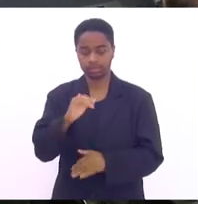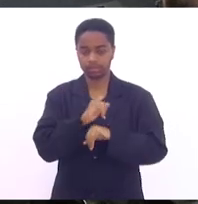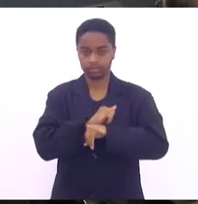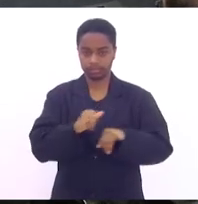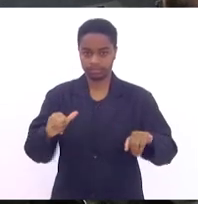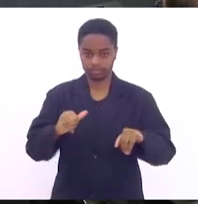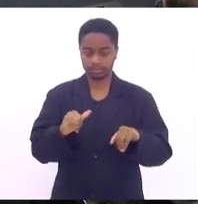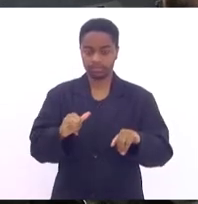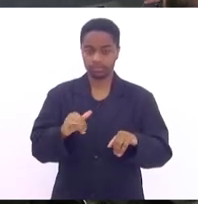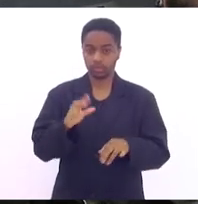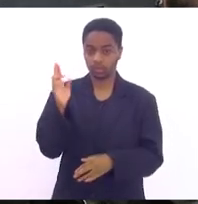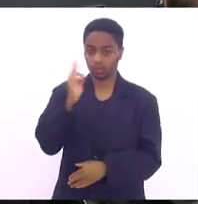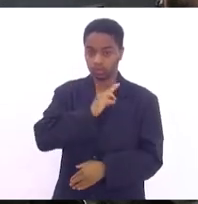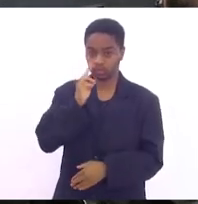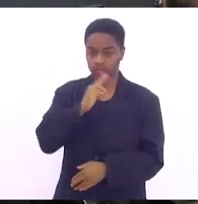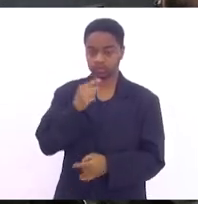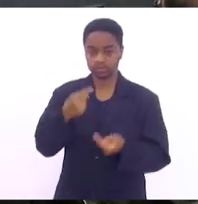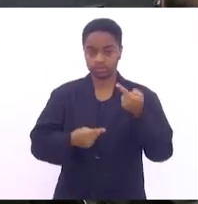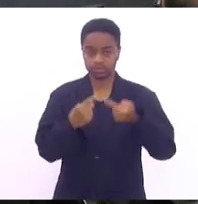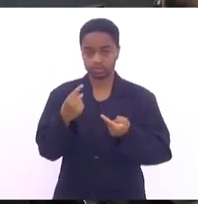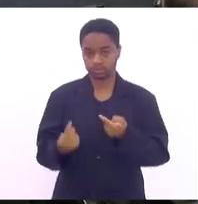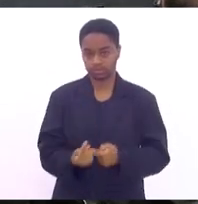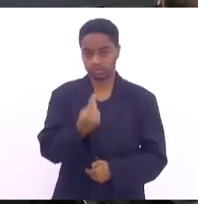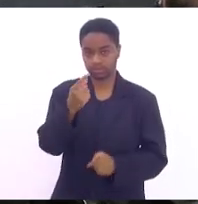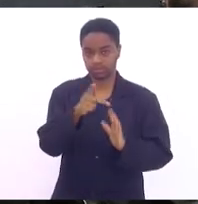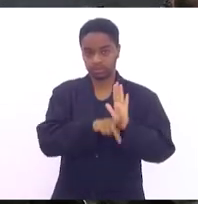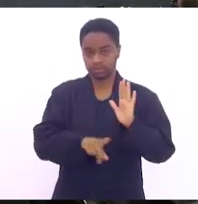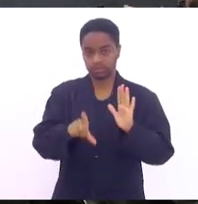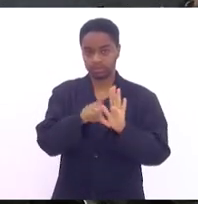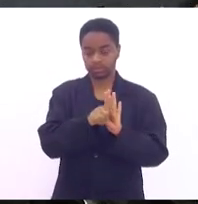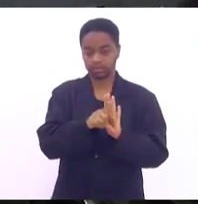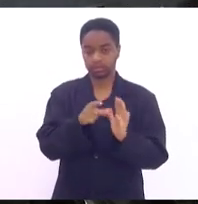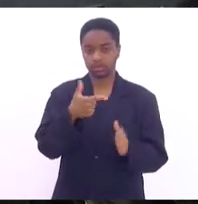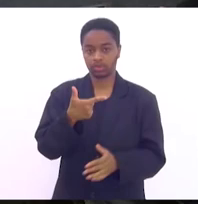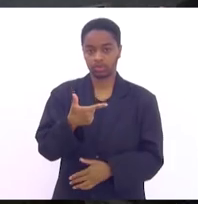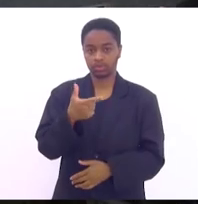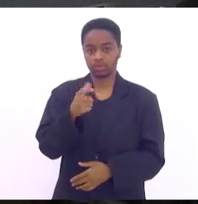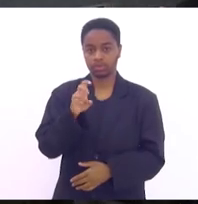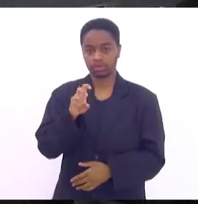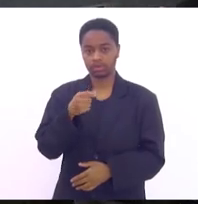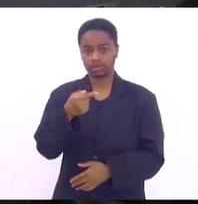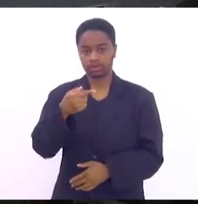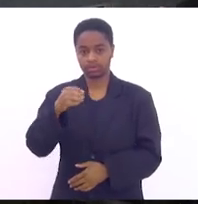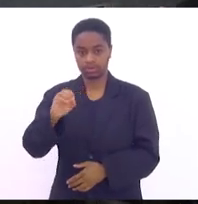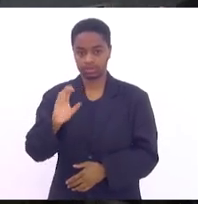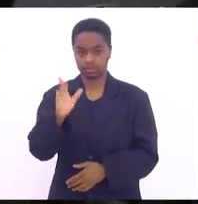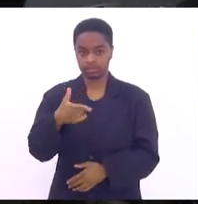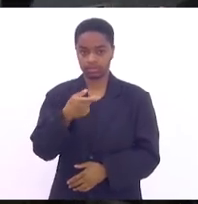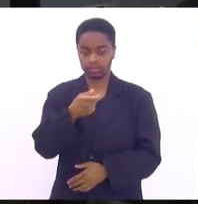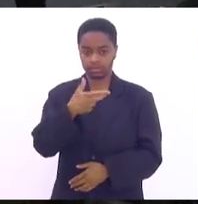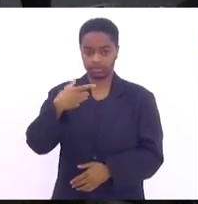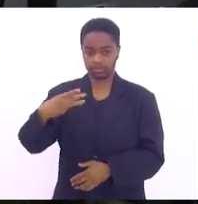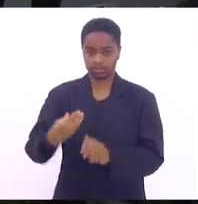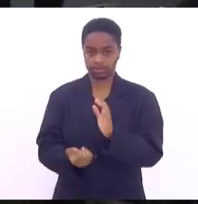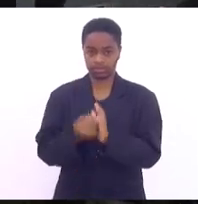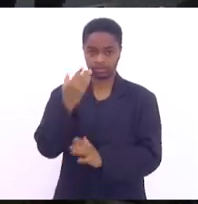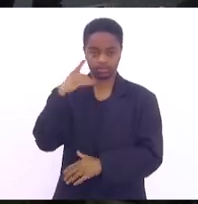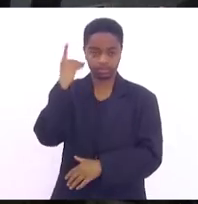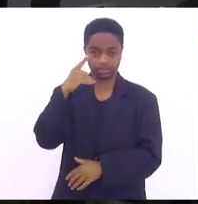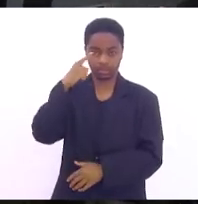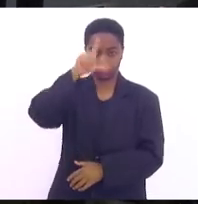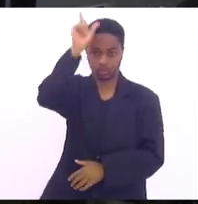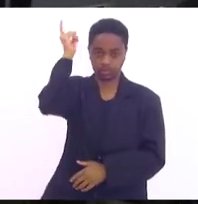Anuncio, em regime de urgência, em discussão única, projeto de lei número 2570 de 2023, de autoria do deputado Luiz